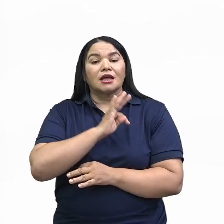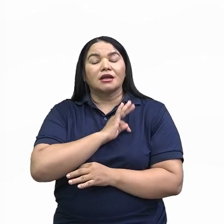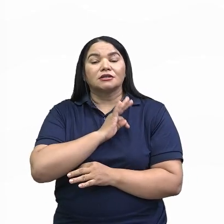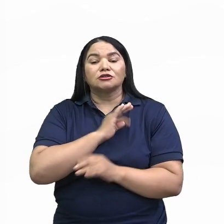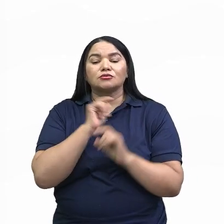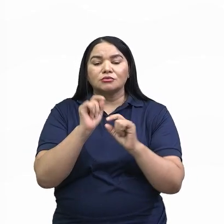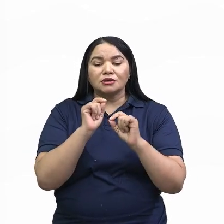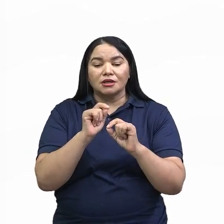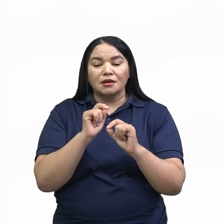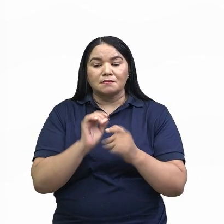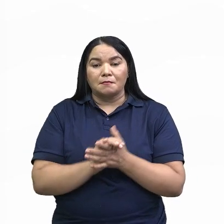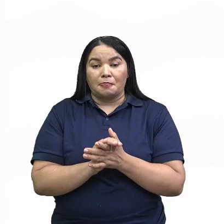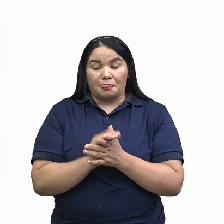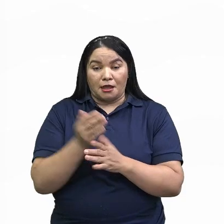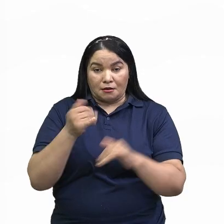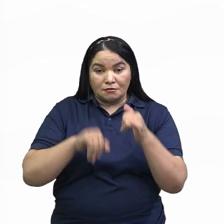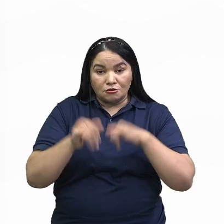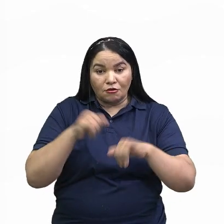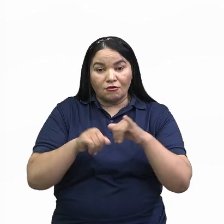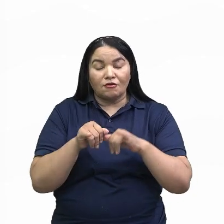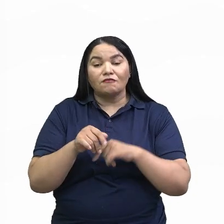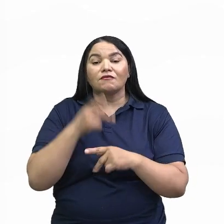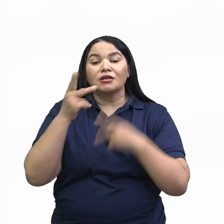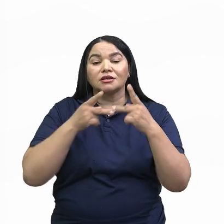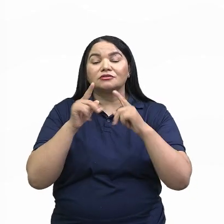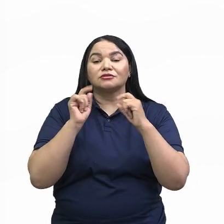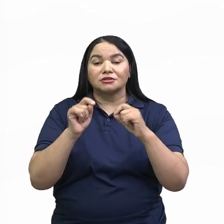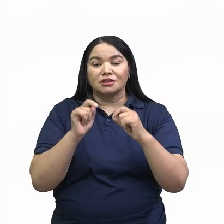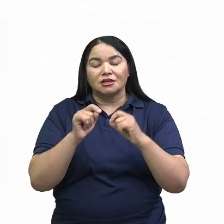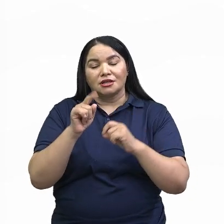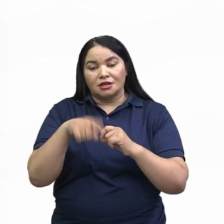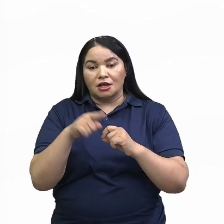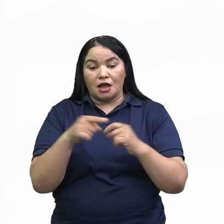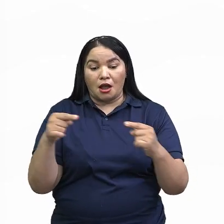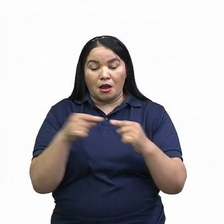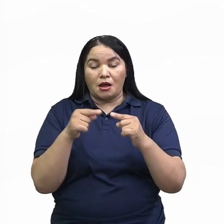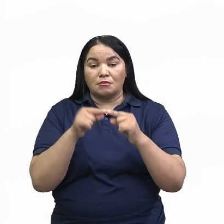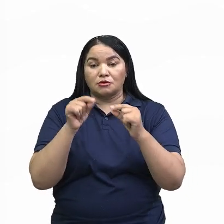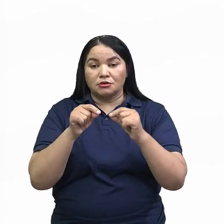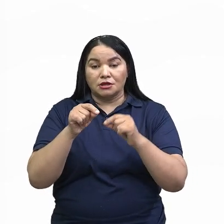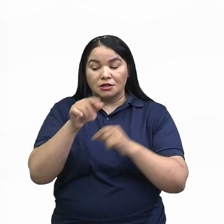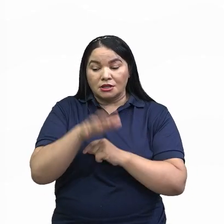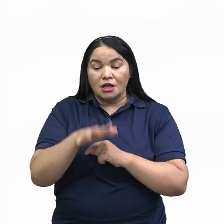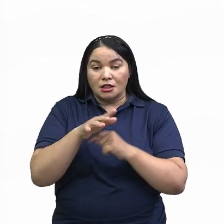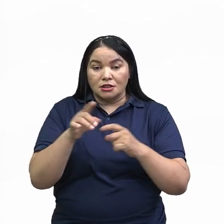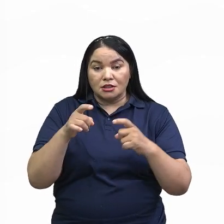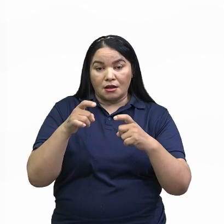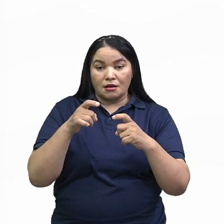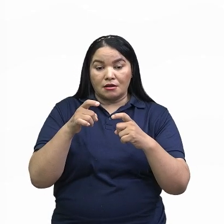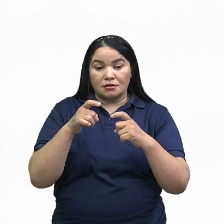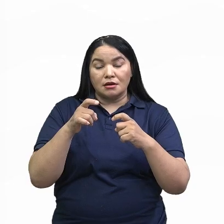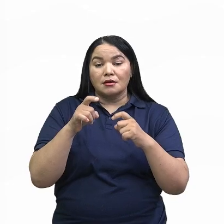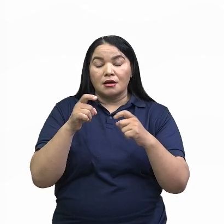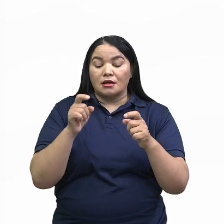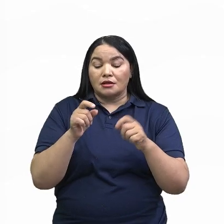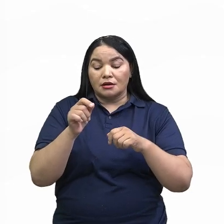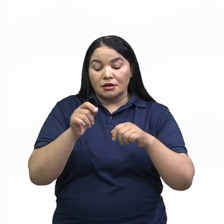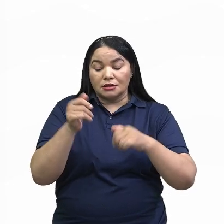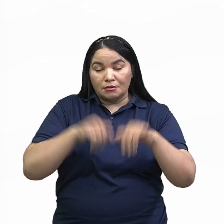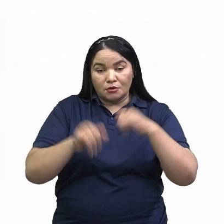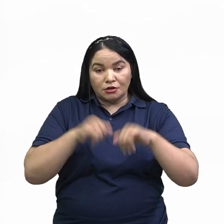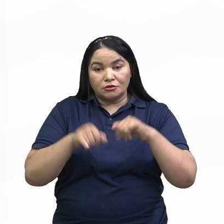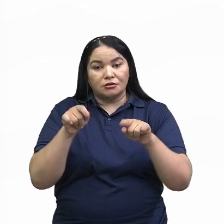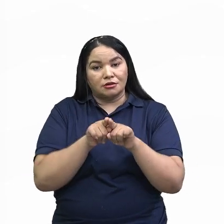Né? Por que técnicas artificiais? Porque a gente está falando aqui de manipulação realizada, né, em laboratório, realizada por outros profissionais. Se